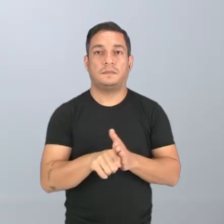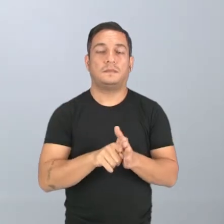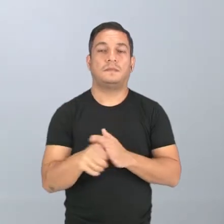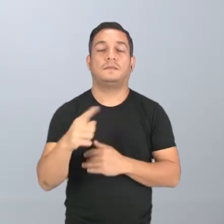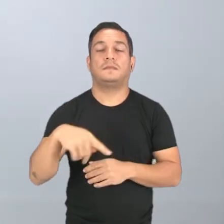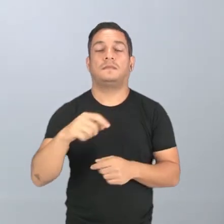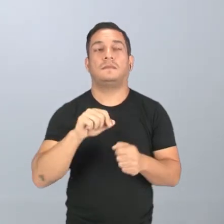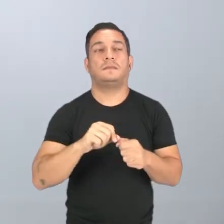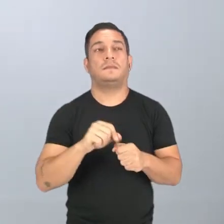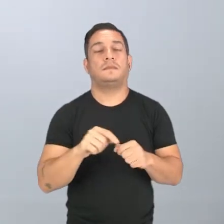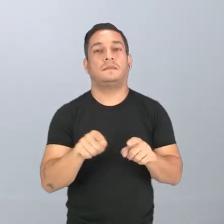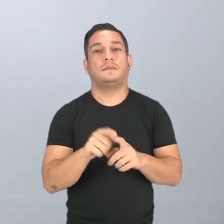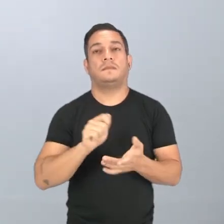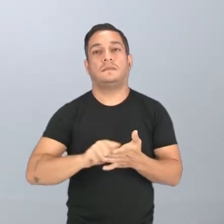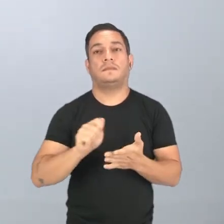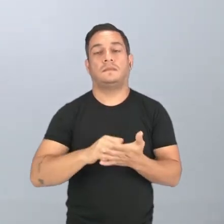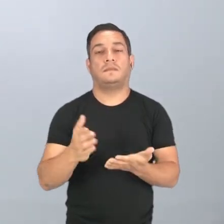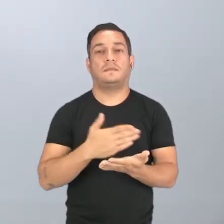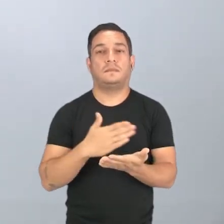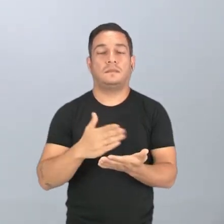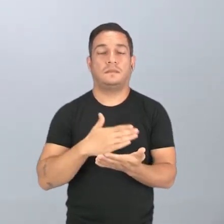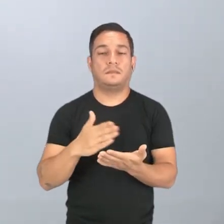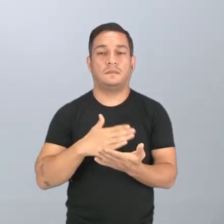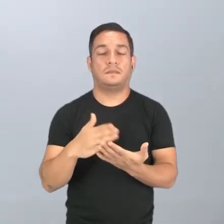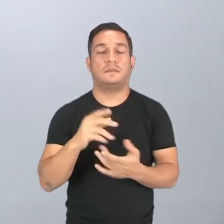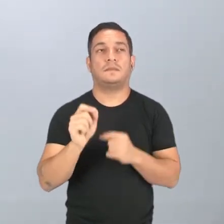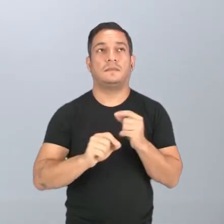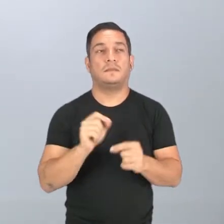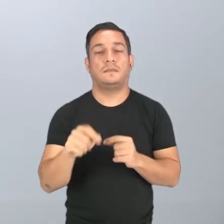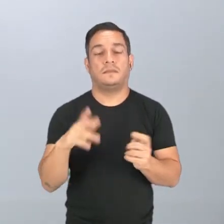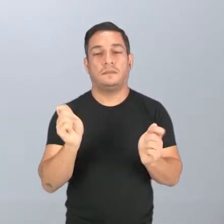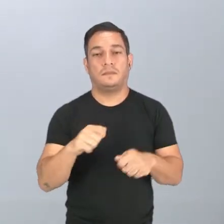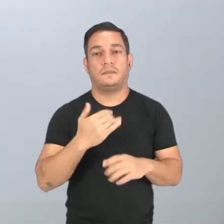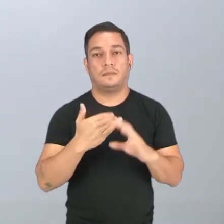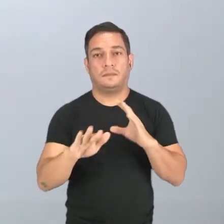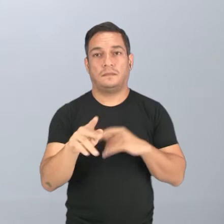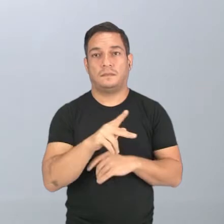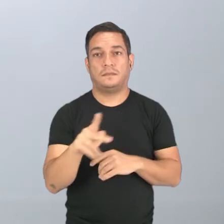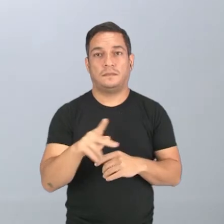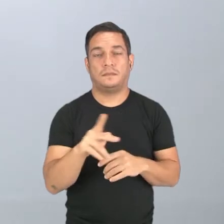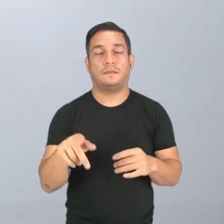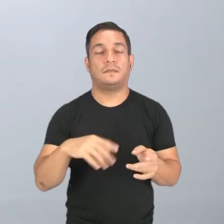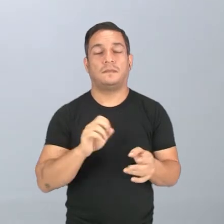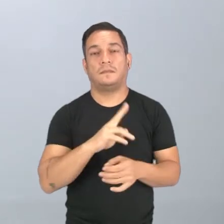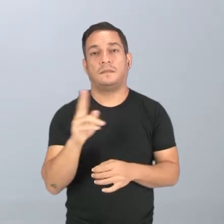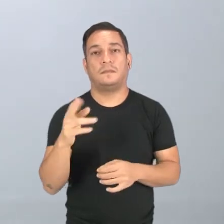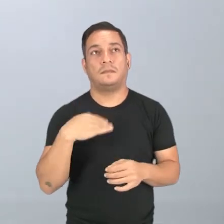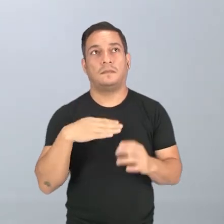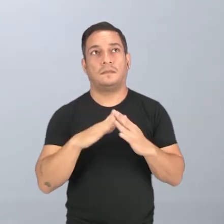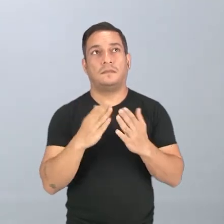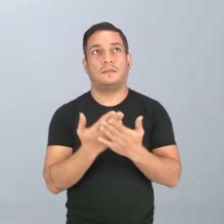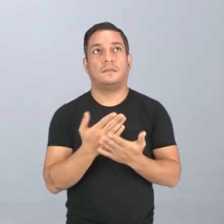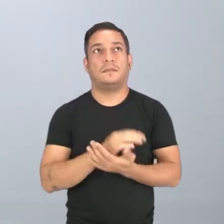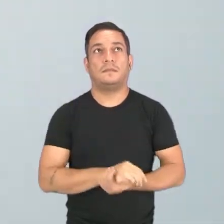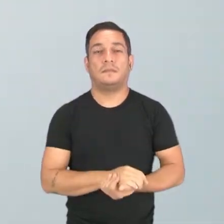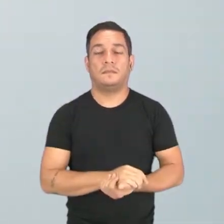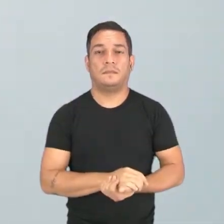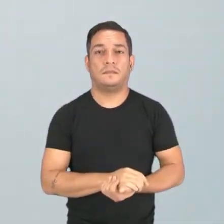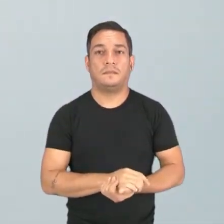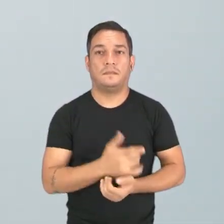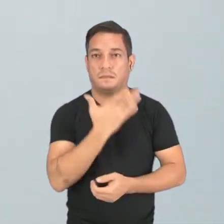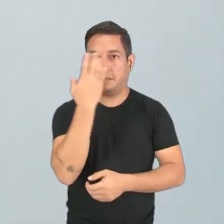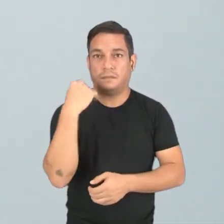vão fazer e escrever no caderno de vocês para poder enviar para o seu professor ou para a sua escola.